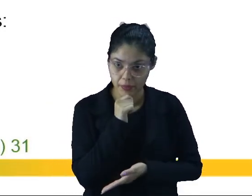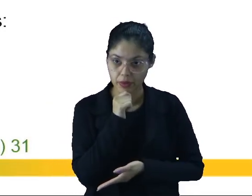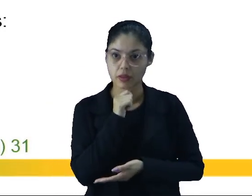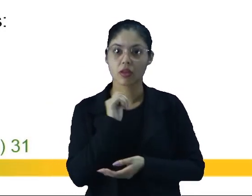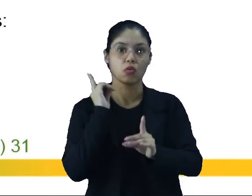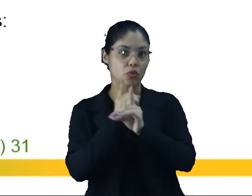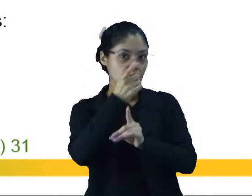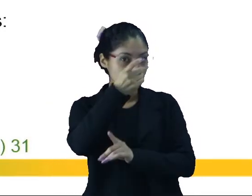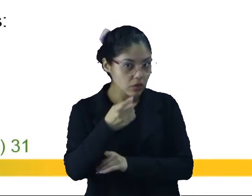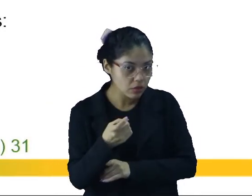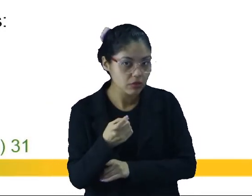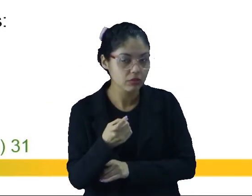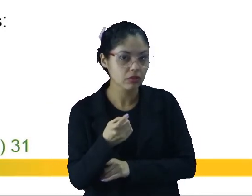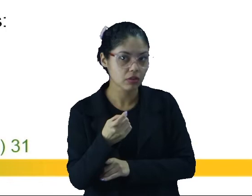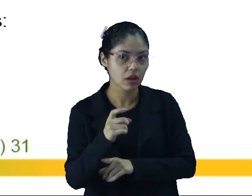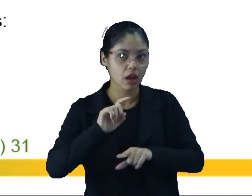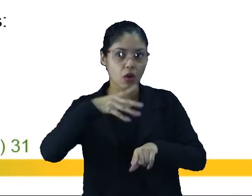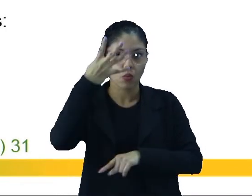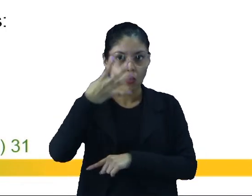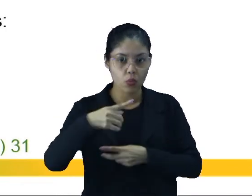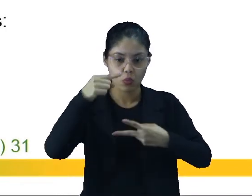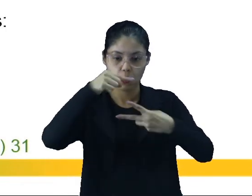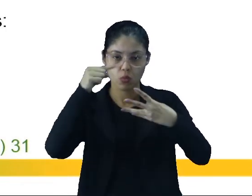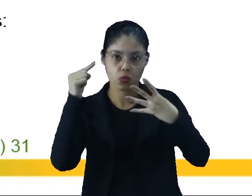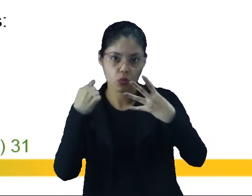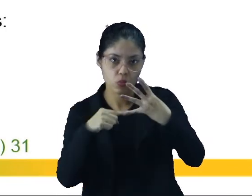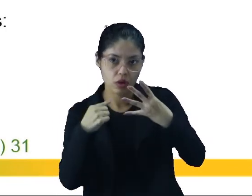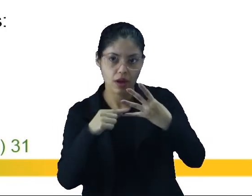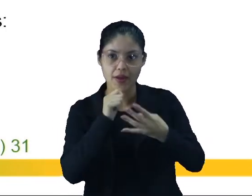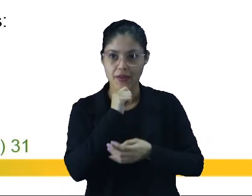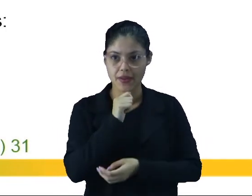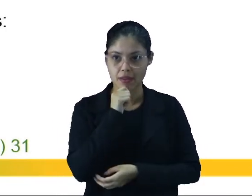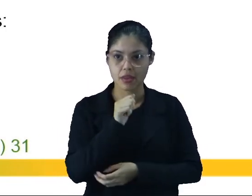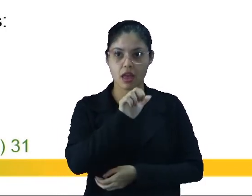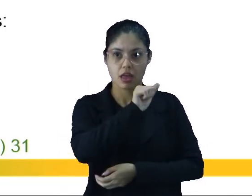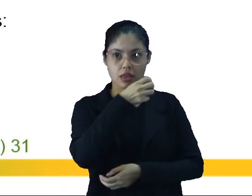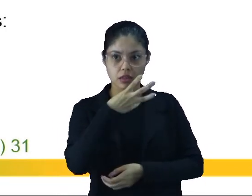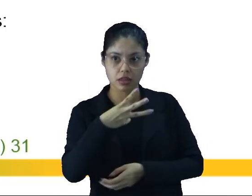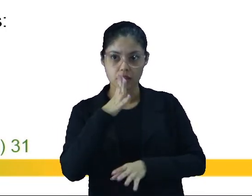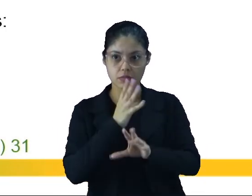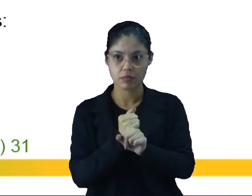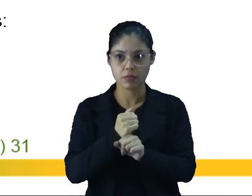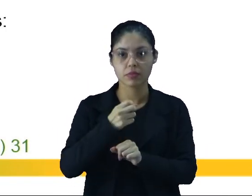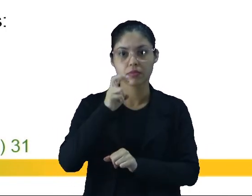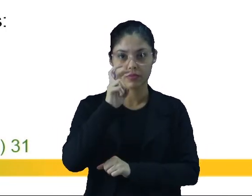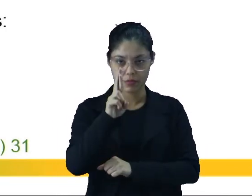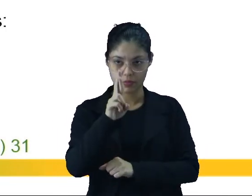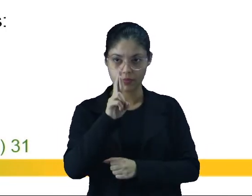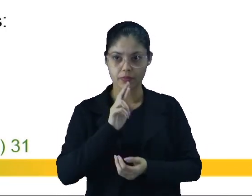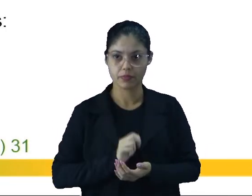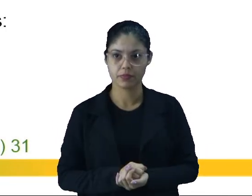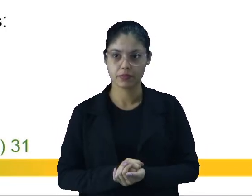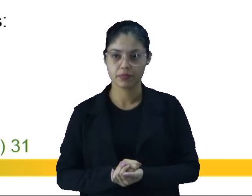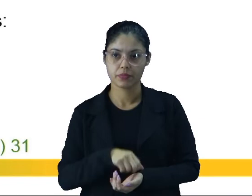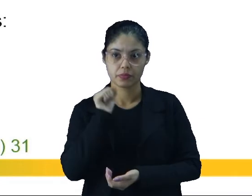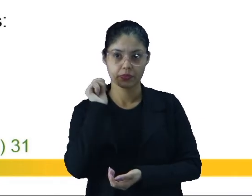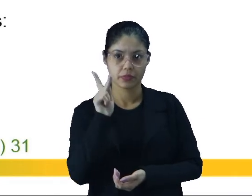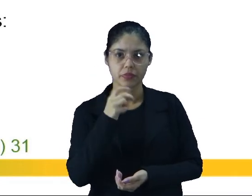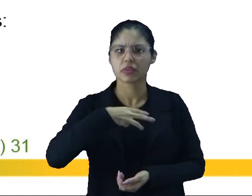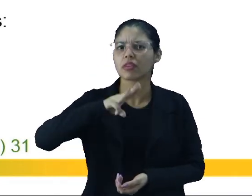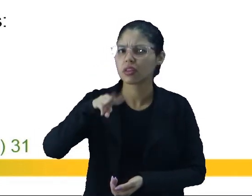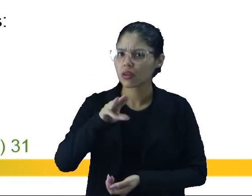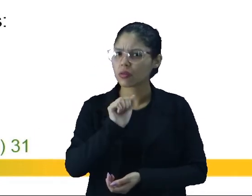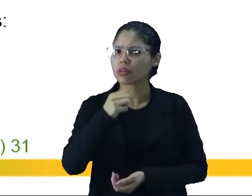Eu encontrei o x. O quarto termo da PA é A3 mais R, tá? Ok? Quem